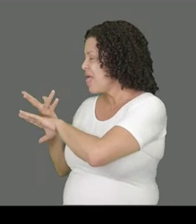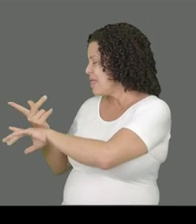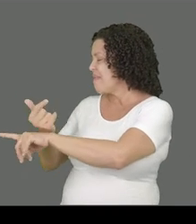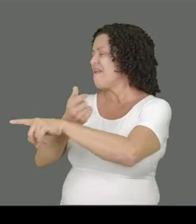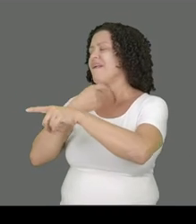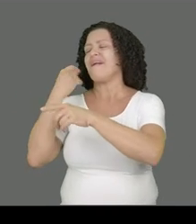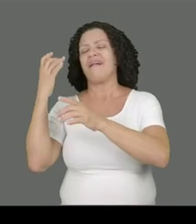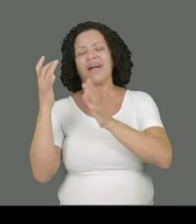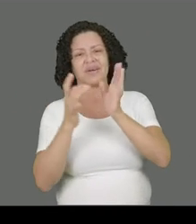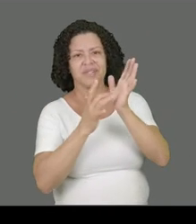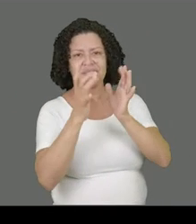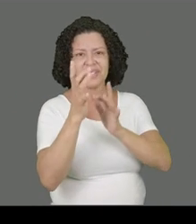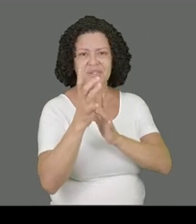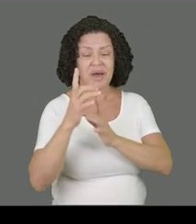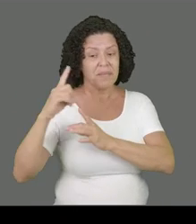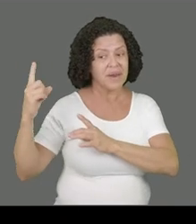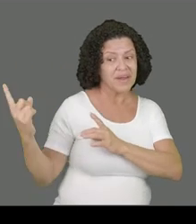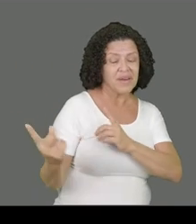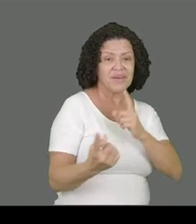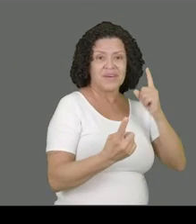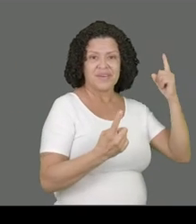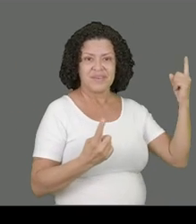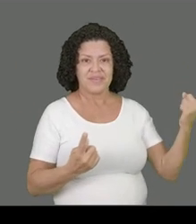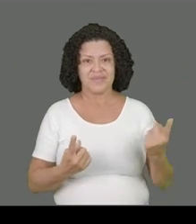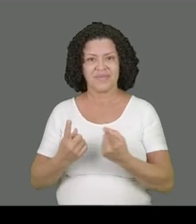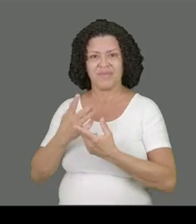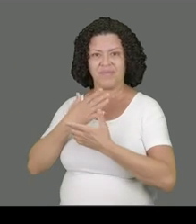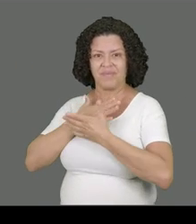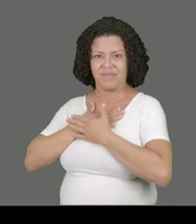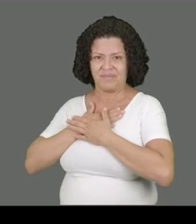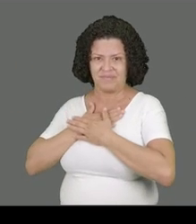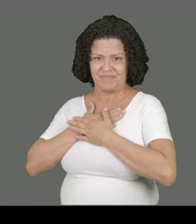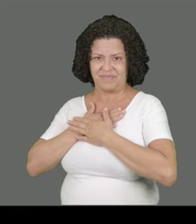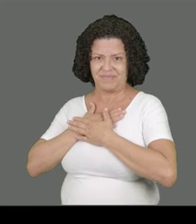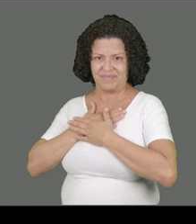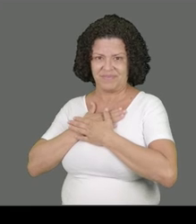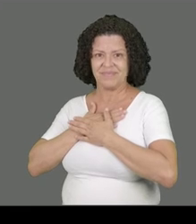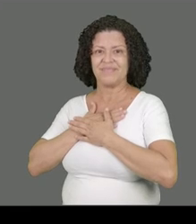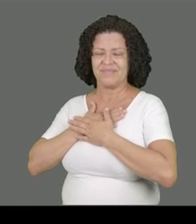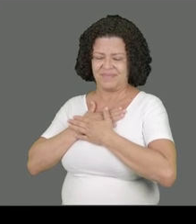fazendo o nosso melhor para que isso venha até nós.